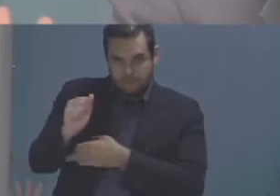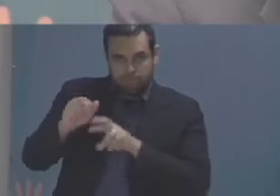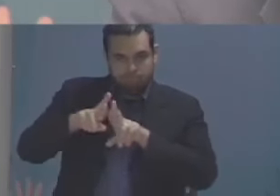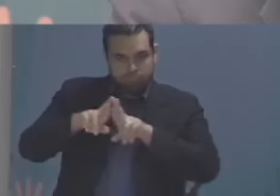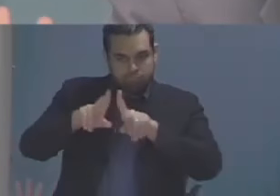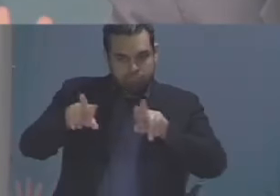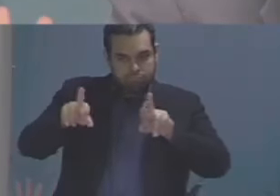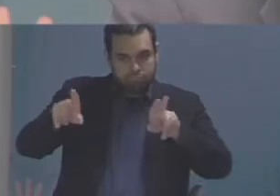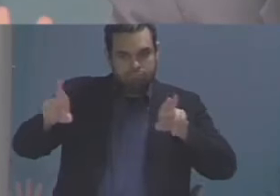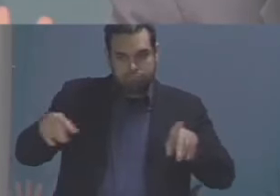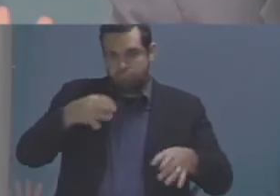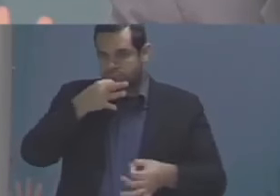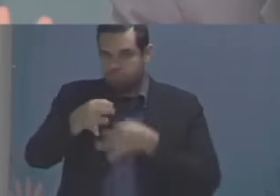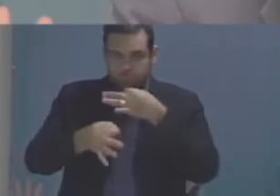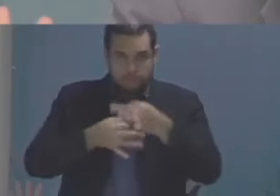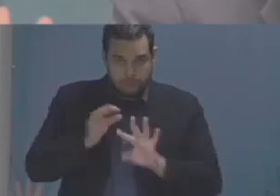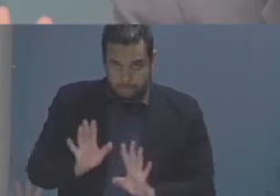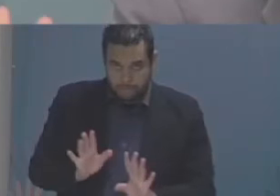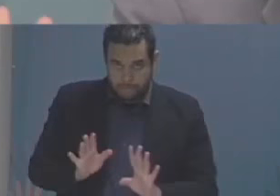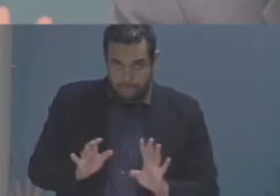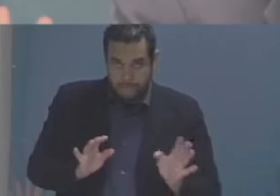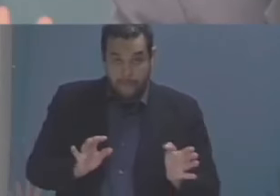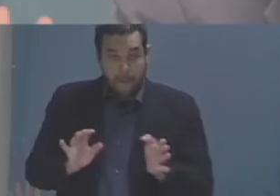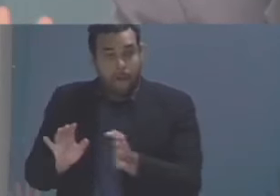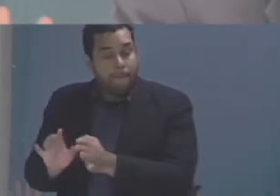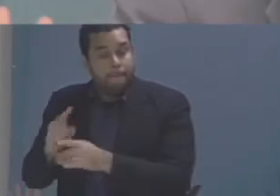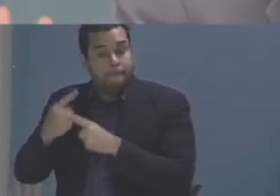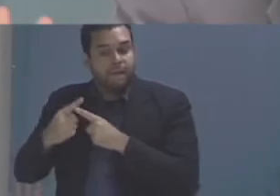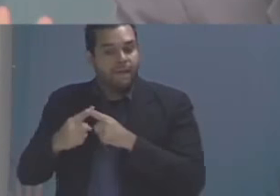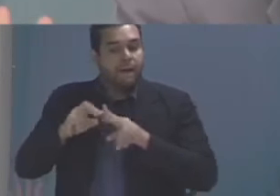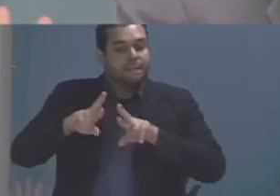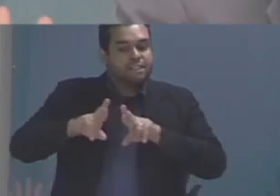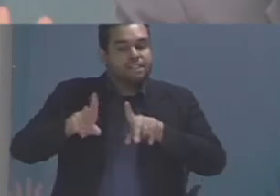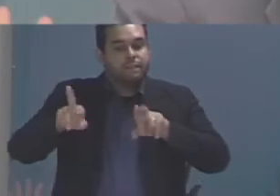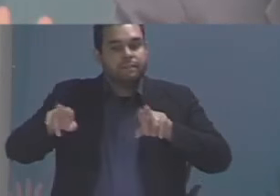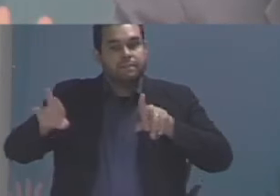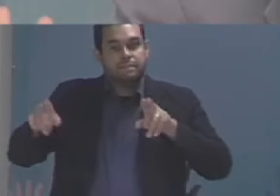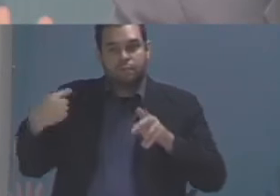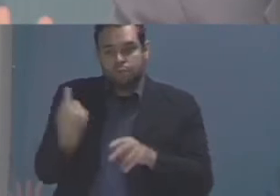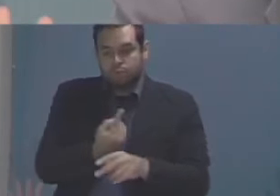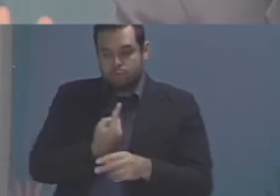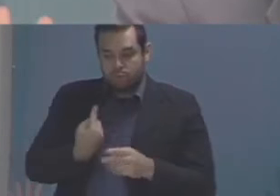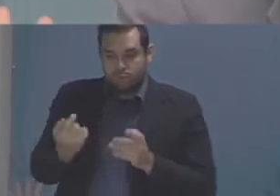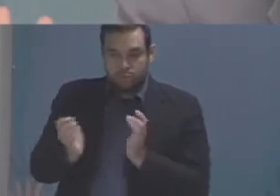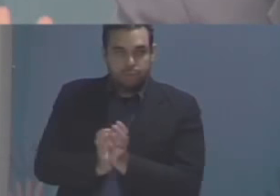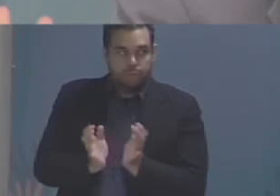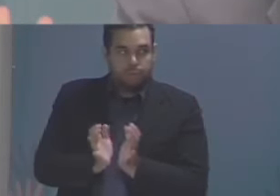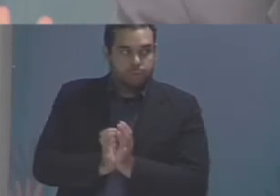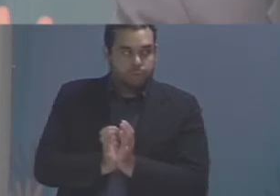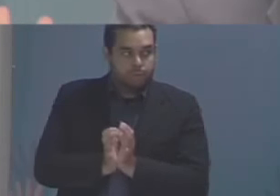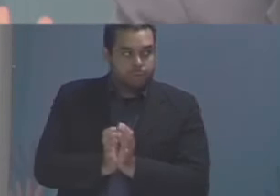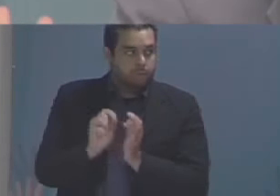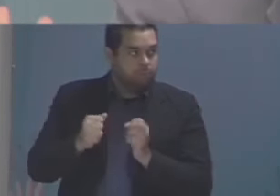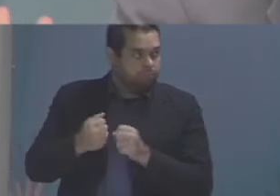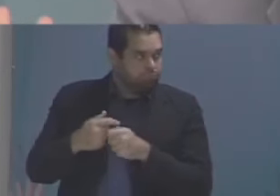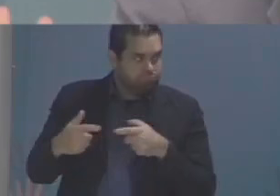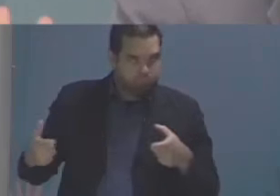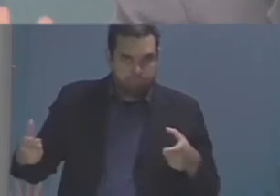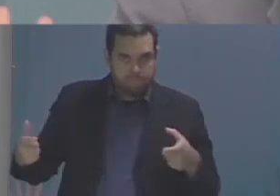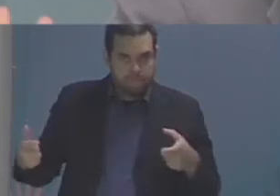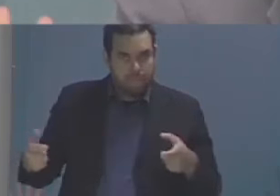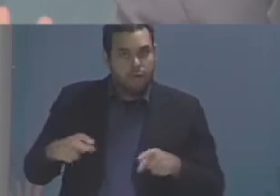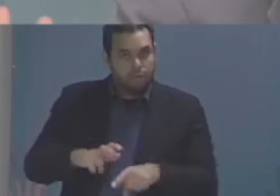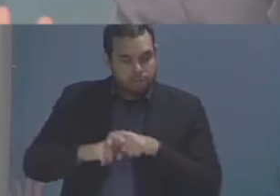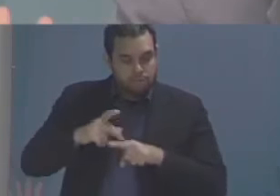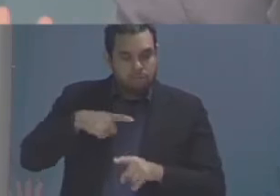diversidade e pluralidade. Eu volto a afirmar, olha, a diversidade da composição do nosso grupo, da nossa chapa, é imensa, inclusive